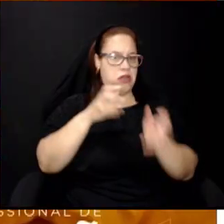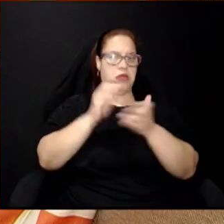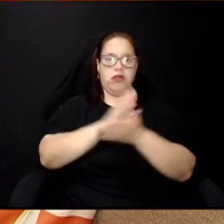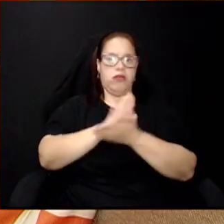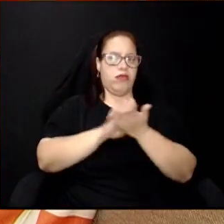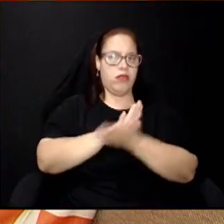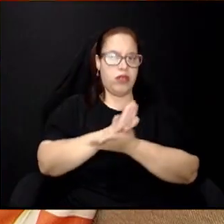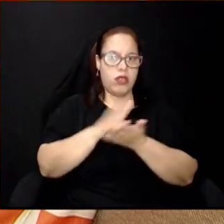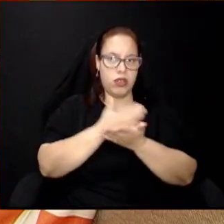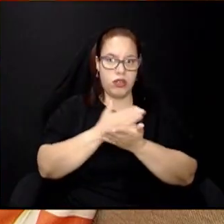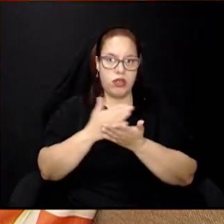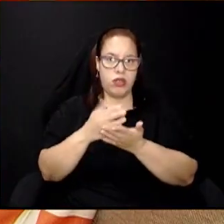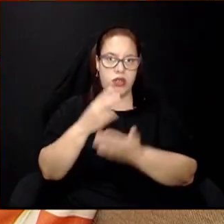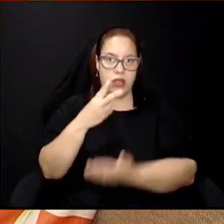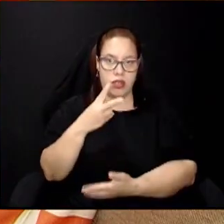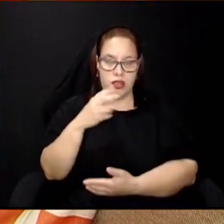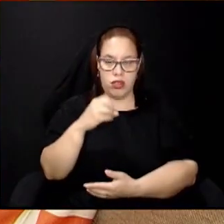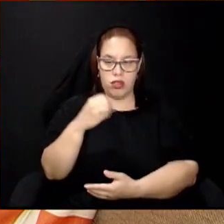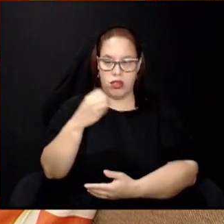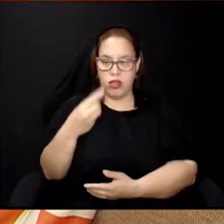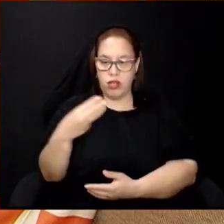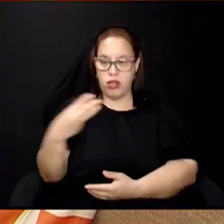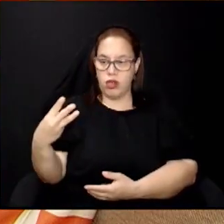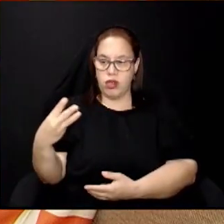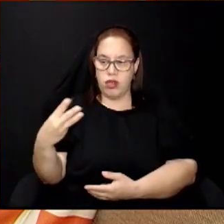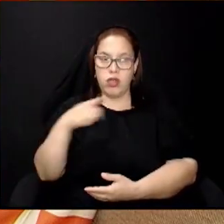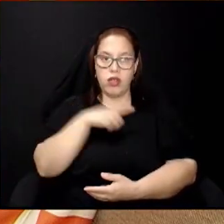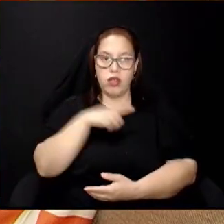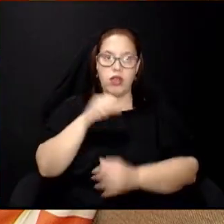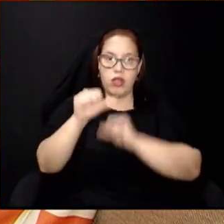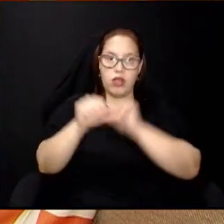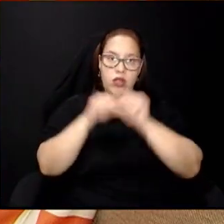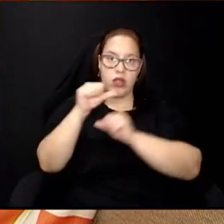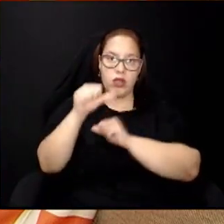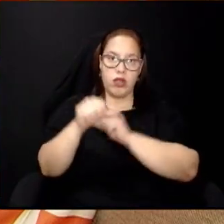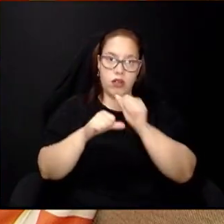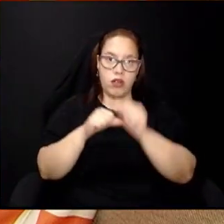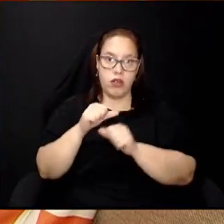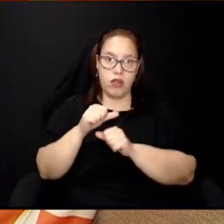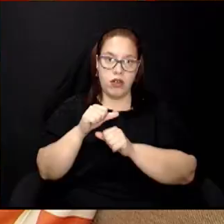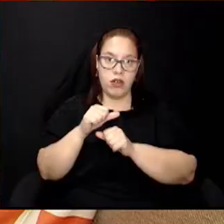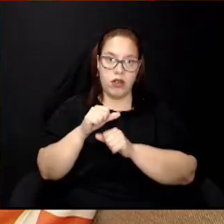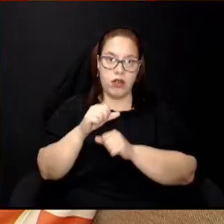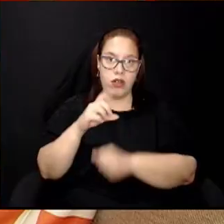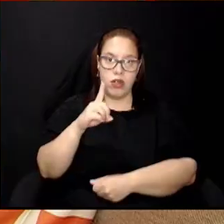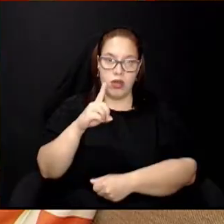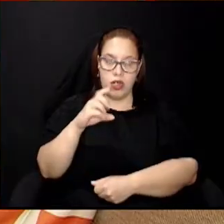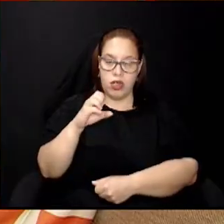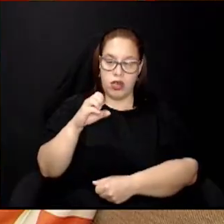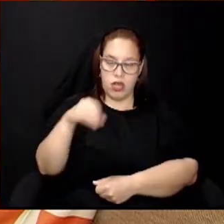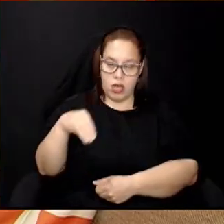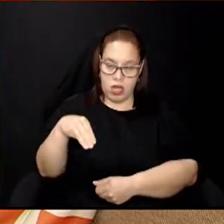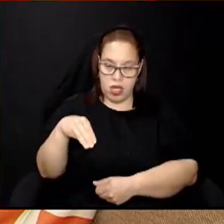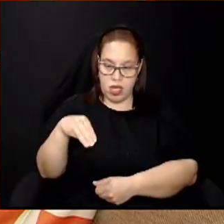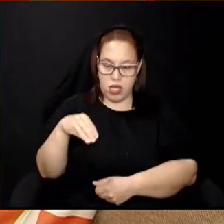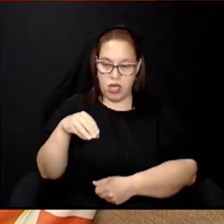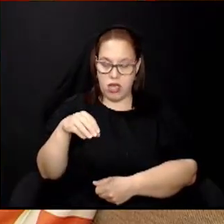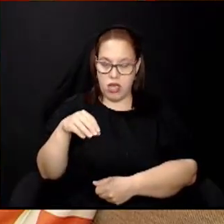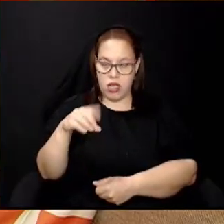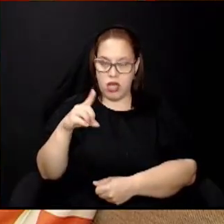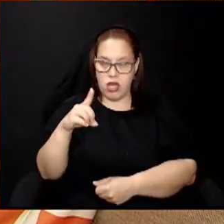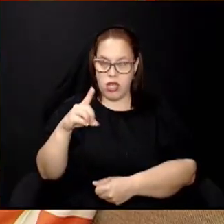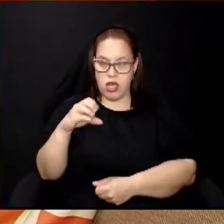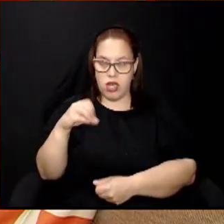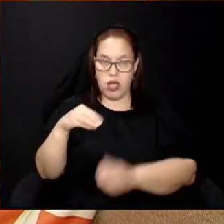aí de 2013 que a gente teve uma mudança, inclusive no DSM, que é o manual, a